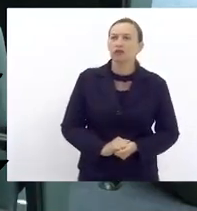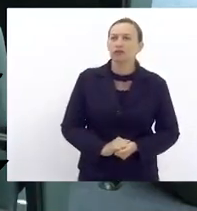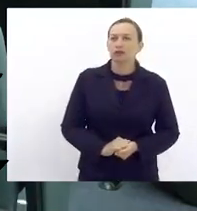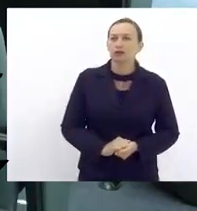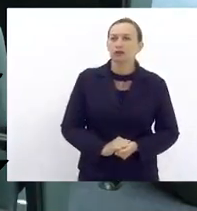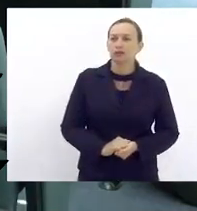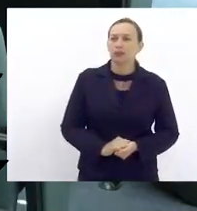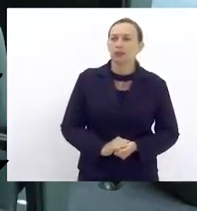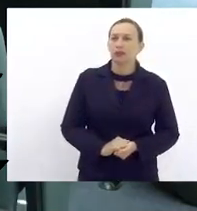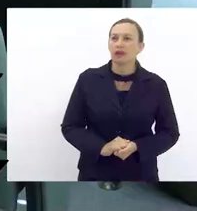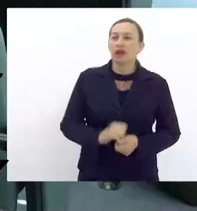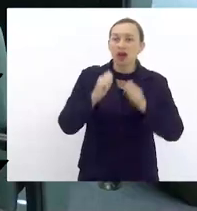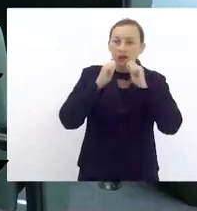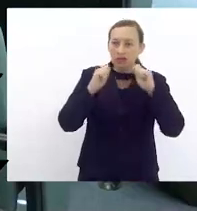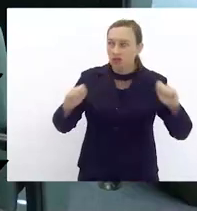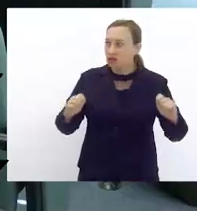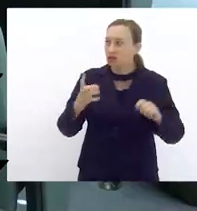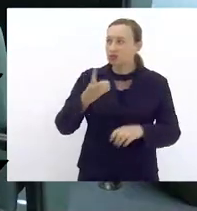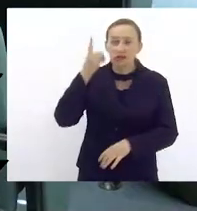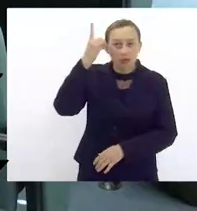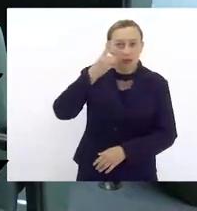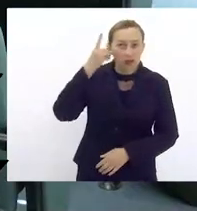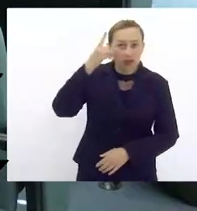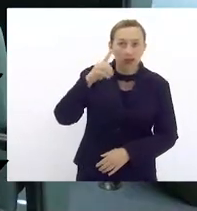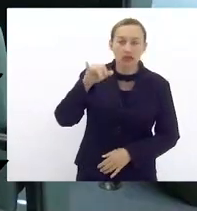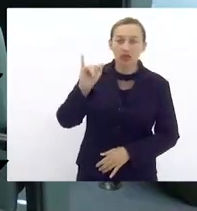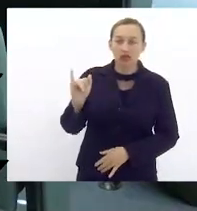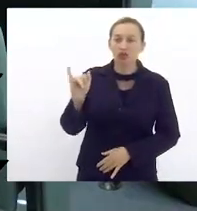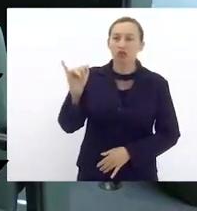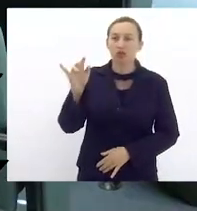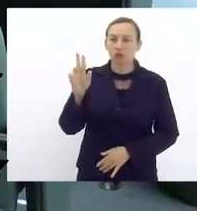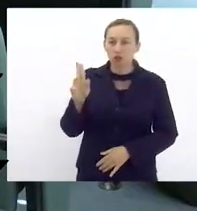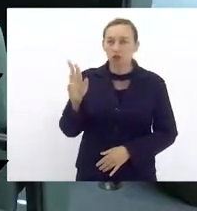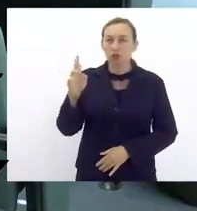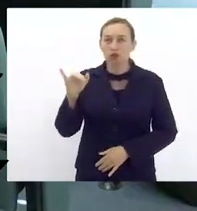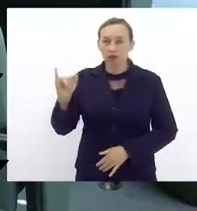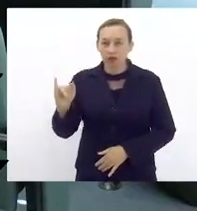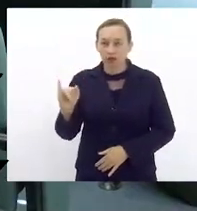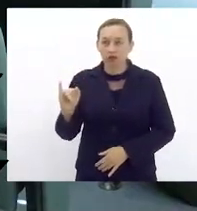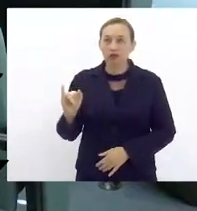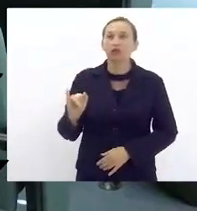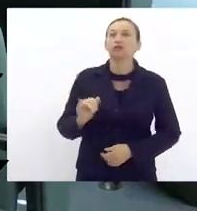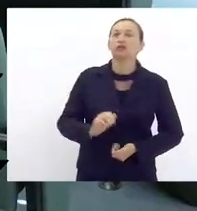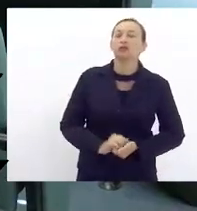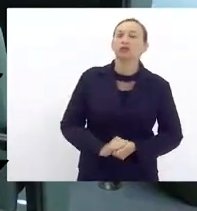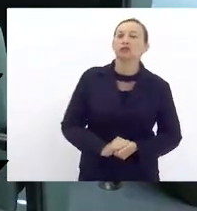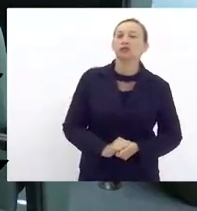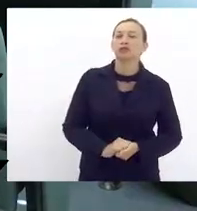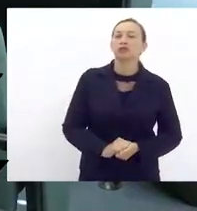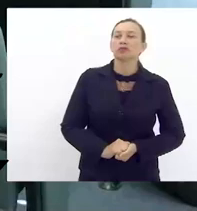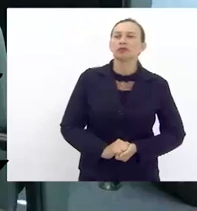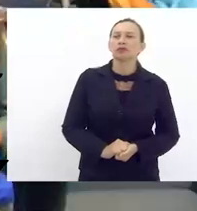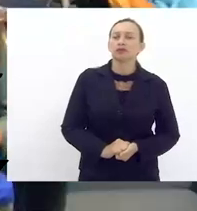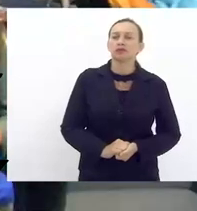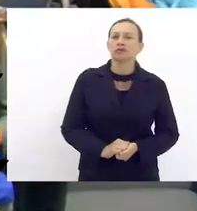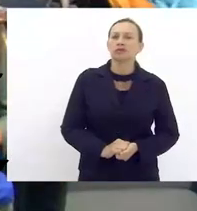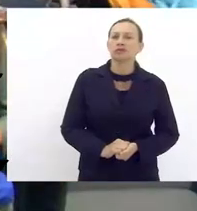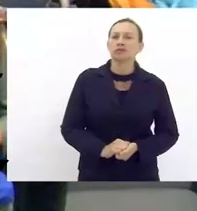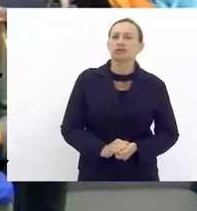é assessor do deputado Yuri e representante do GT povo de Santo de Petrópolis Cadê o Rafael Esteves